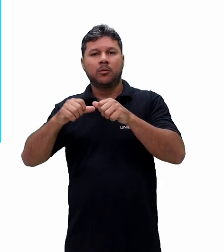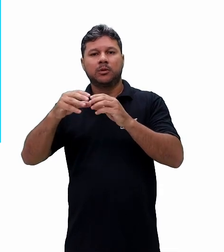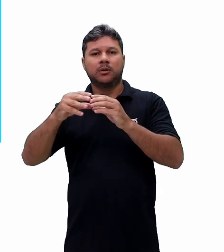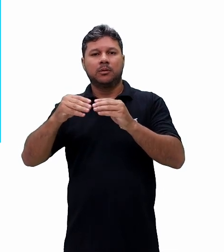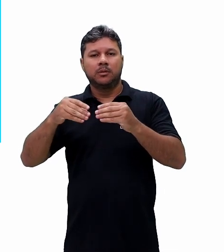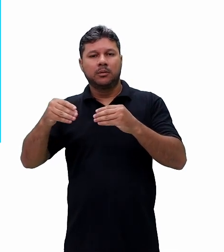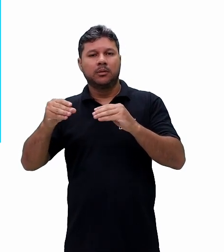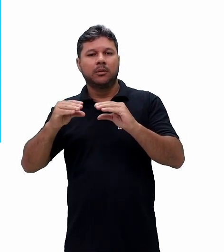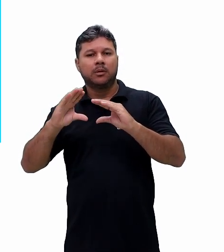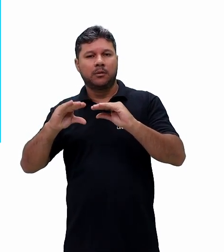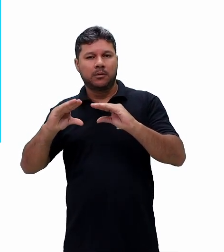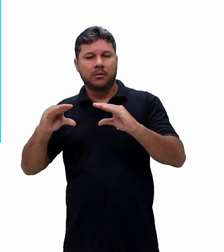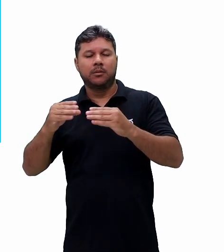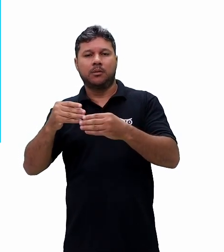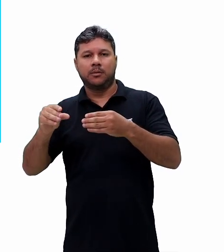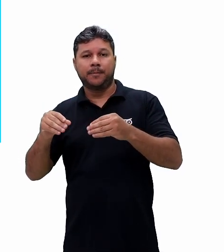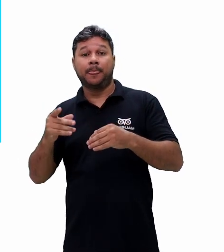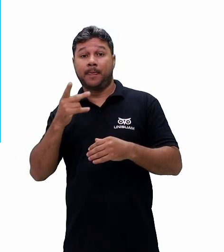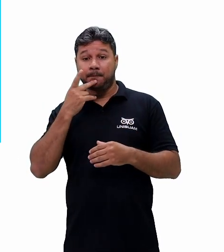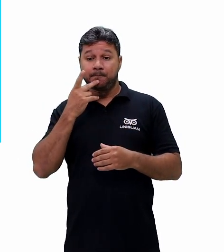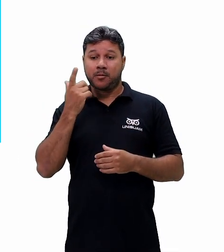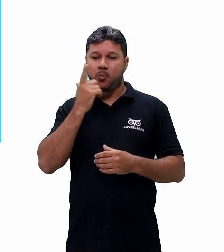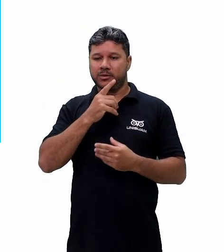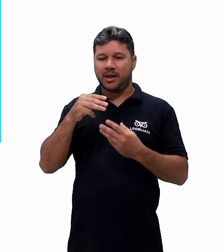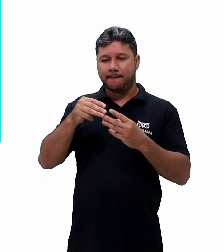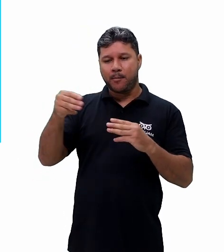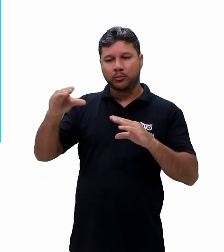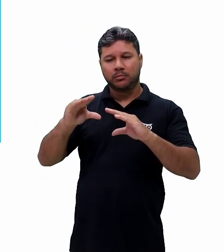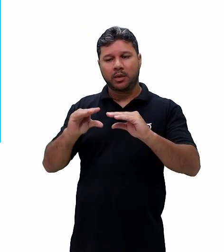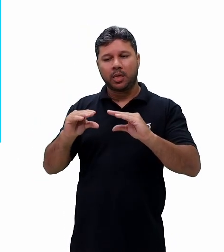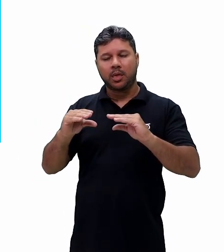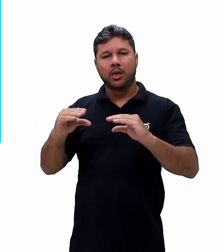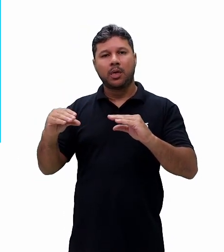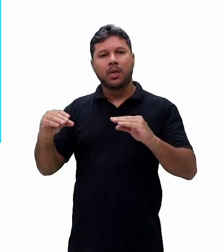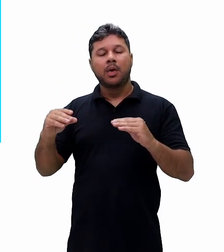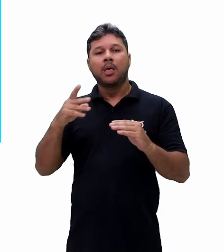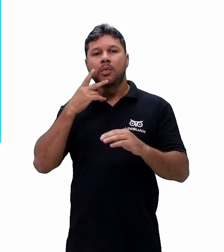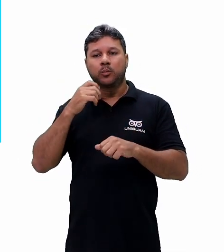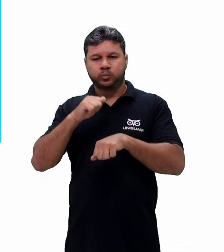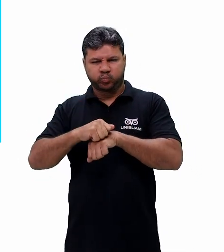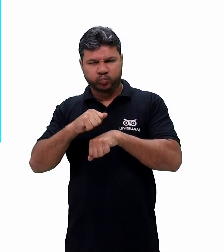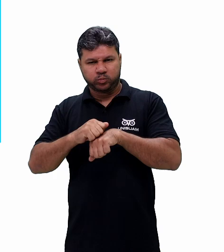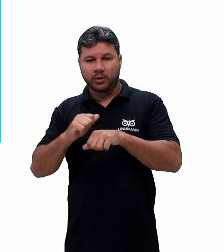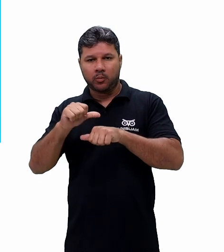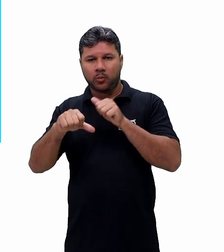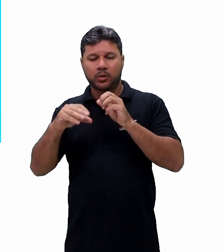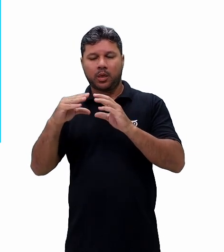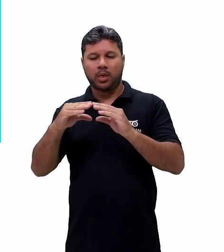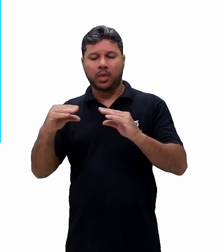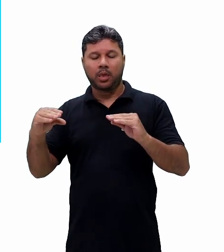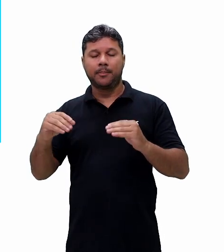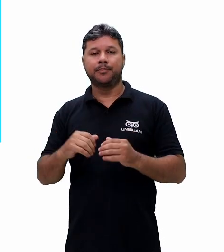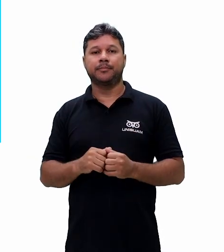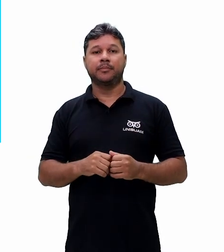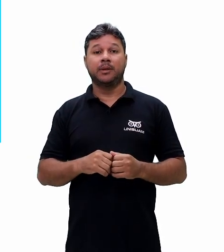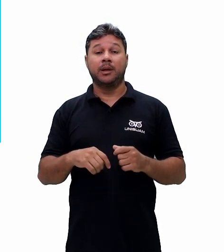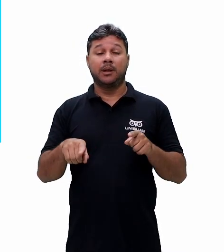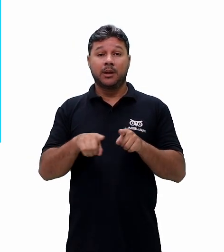com o passar do tempo. Tudo bem? Então, o alongamento ele faz com que a unidade músculo-tendão se torne menos